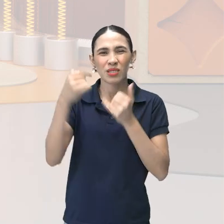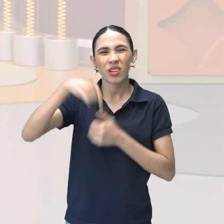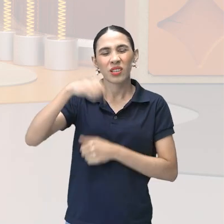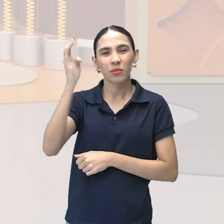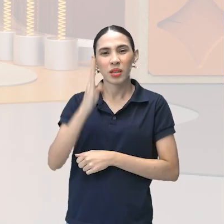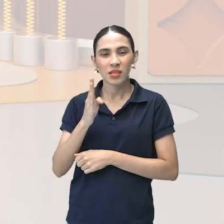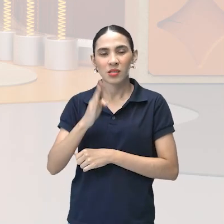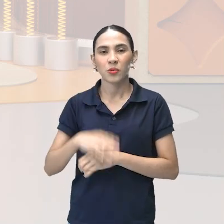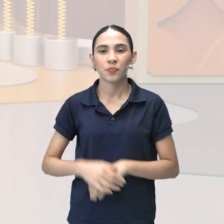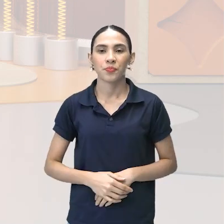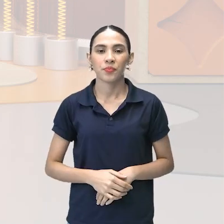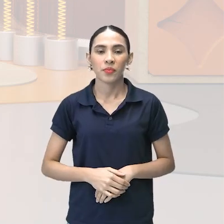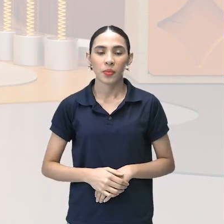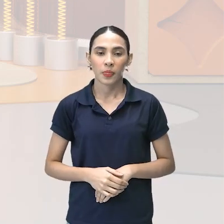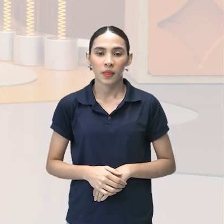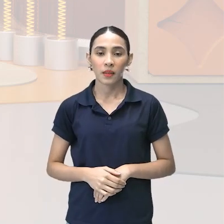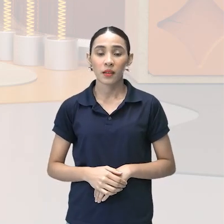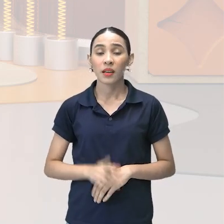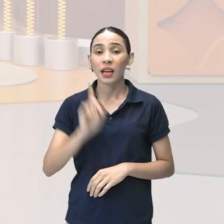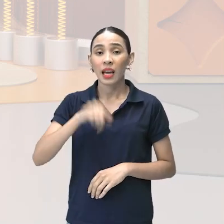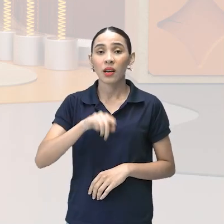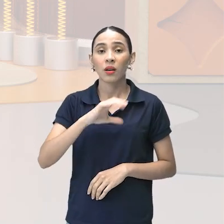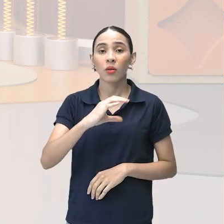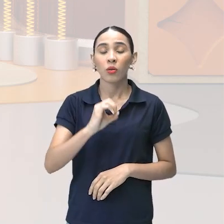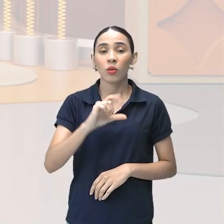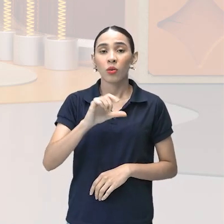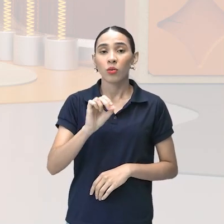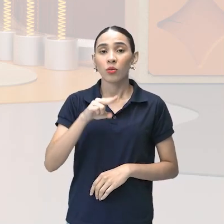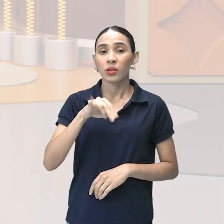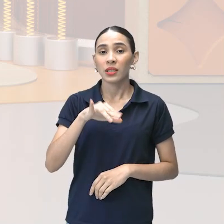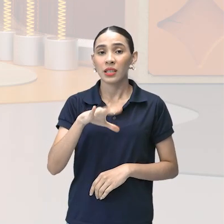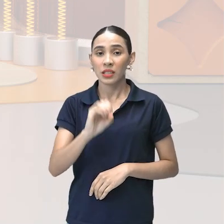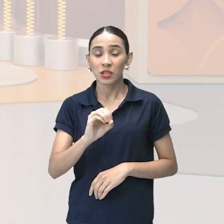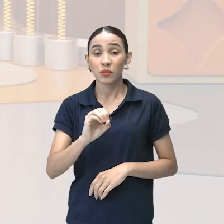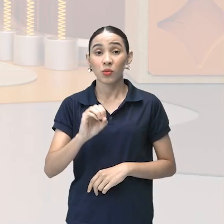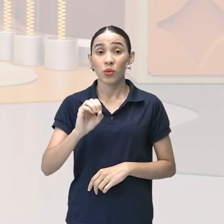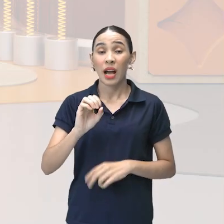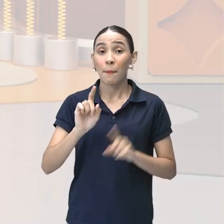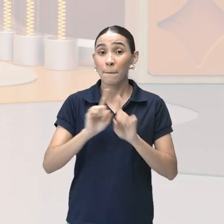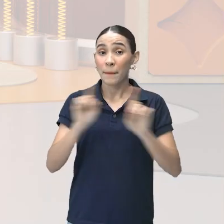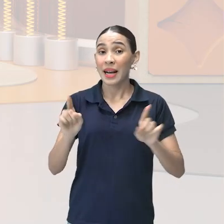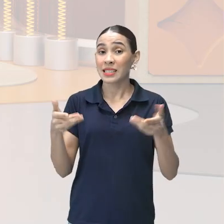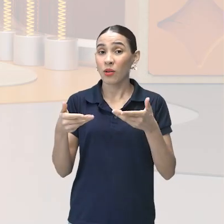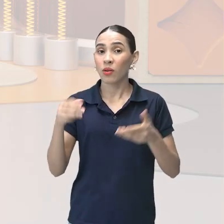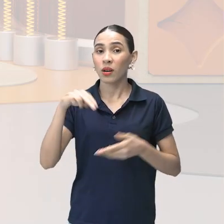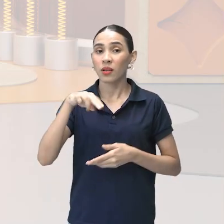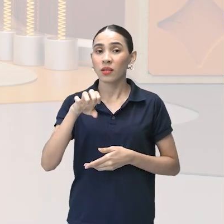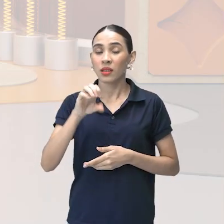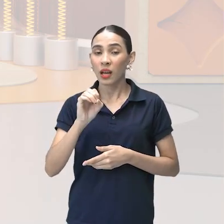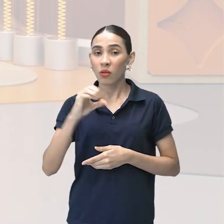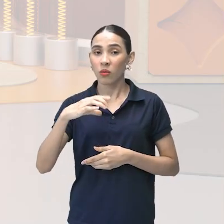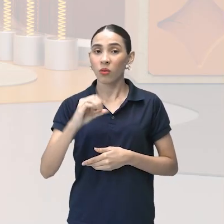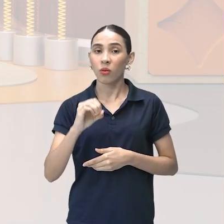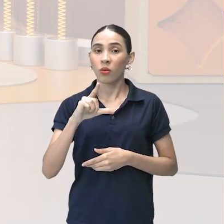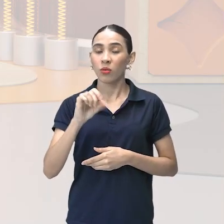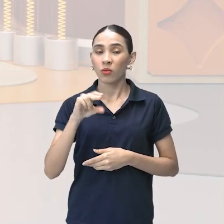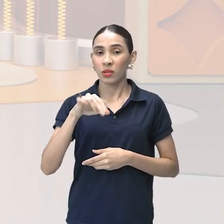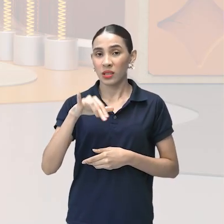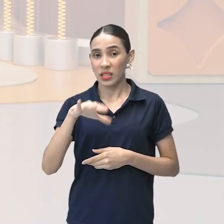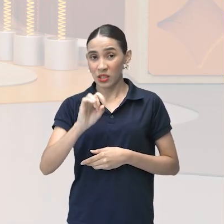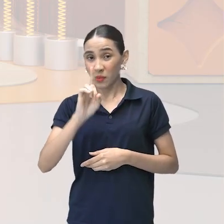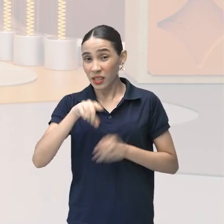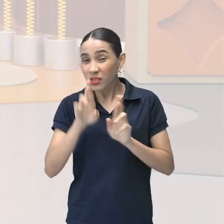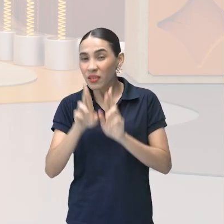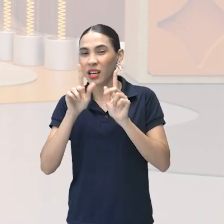Brasil, certo? Isso era o colonialismo. O neocolonialismo é uma forma diferente de realizar